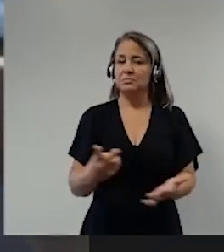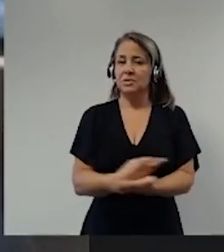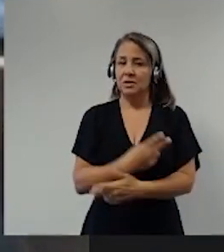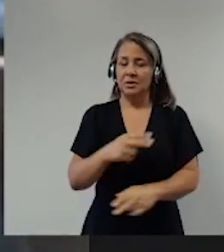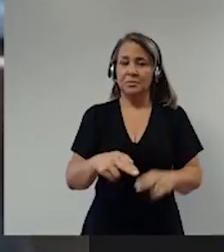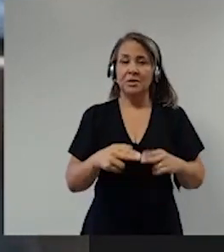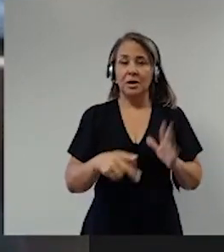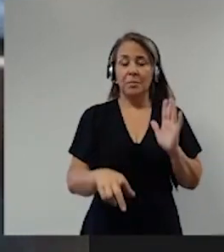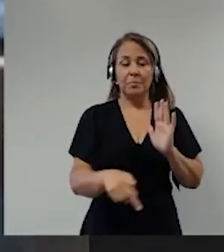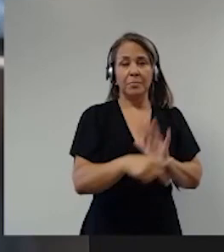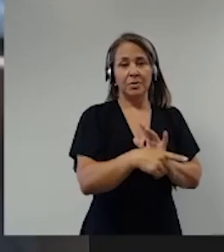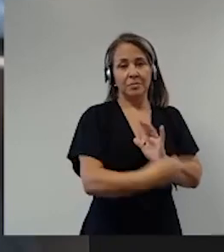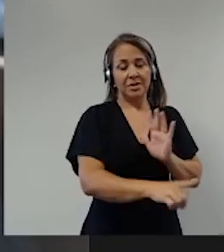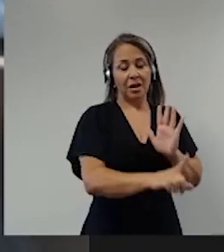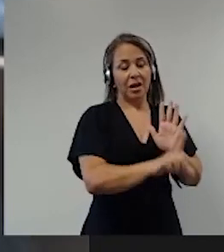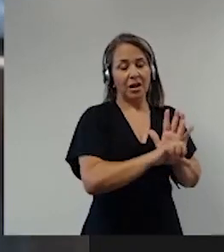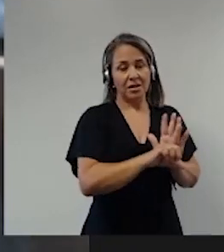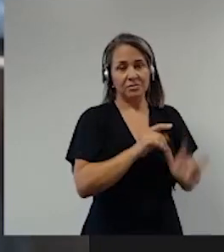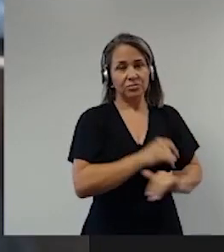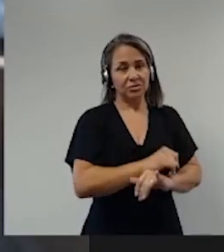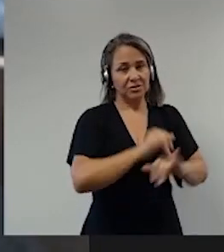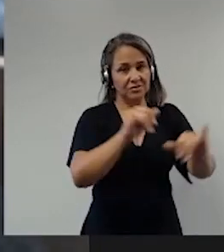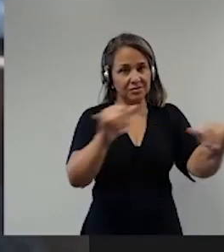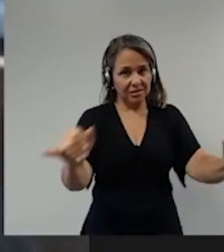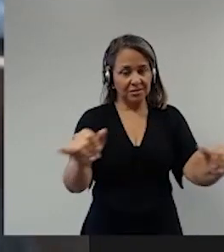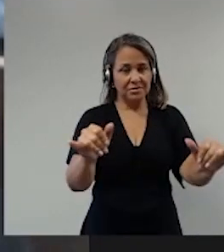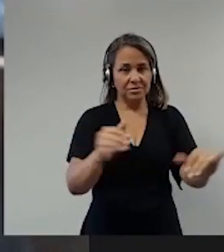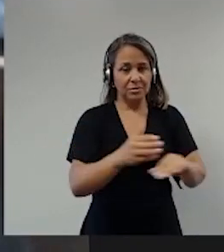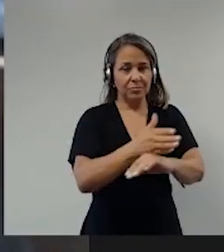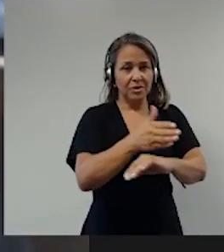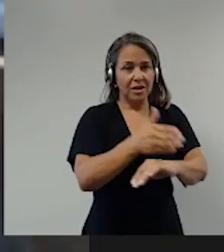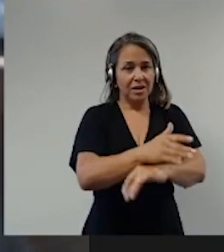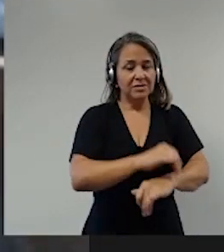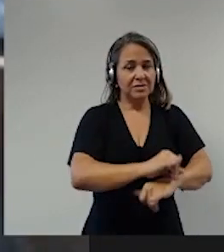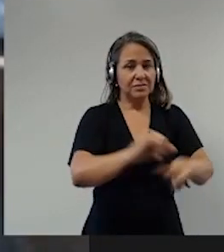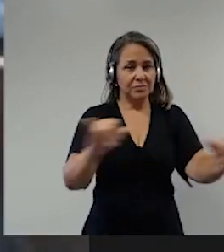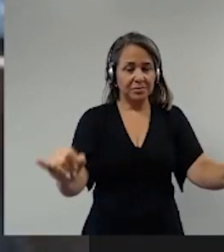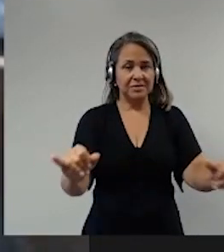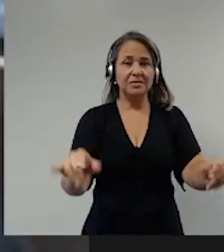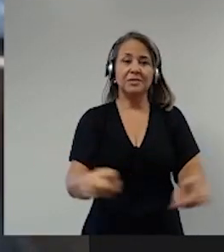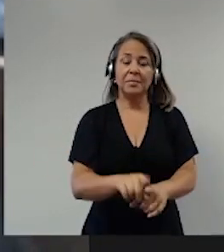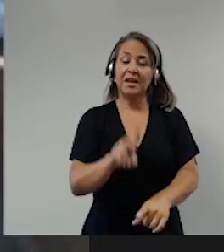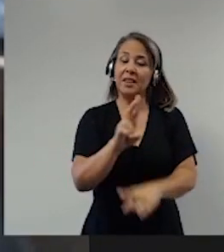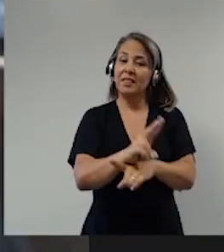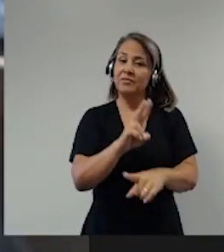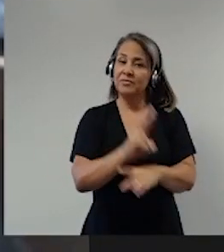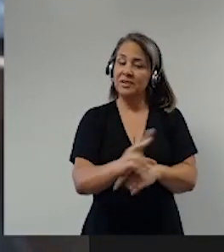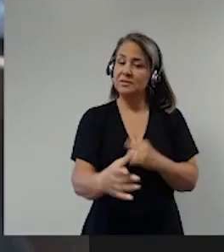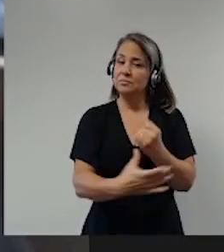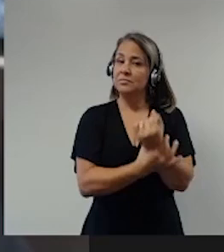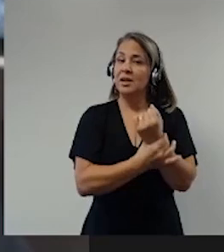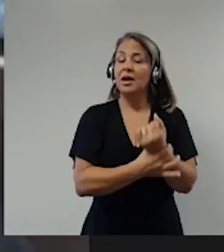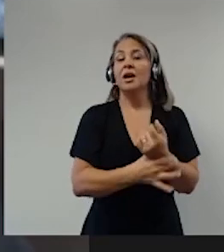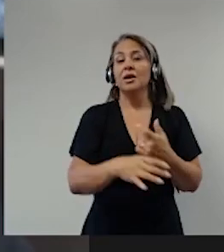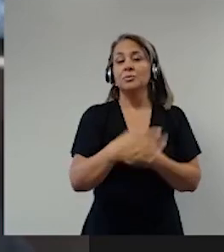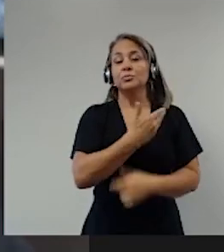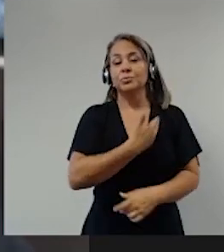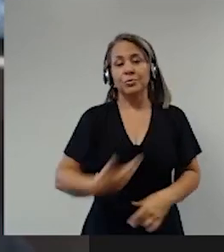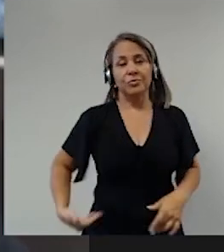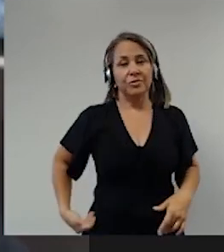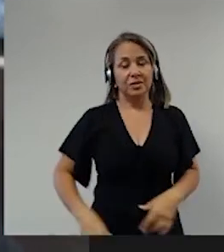própria lei de acesso à informação, à própria defesa do Estado de Direito, com a necessidade de uma